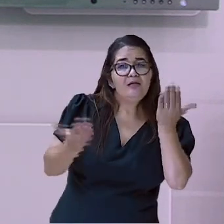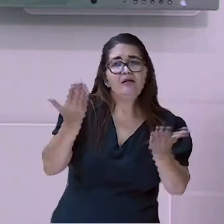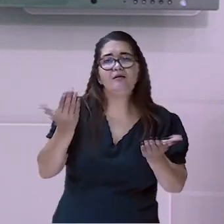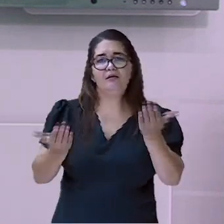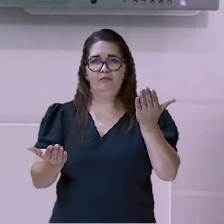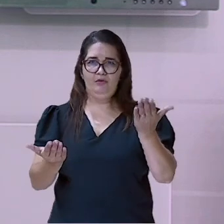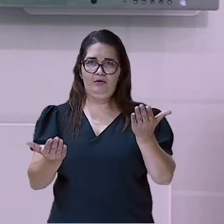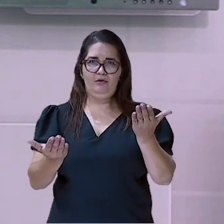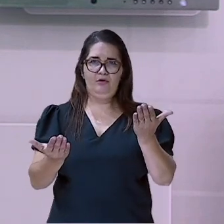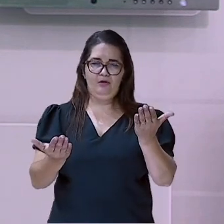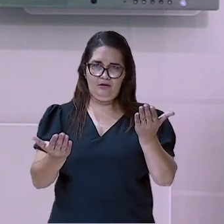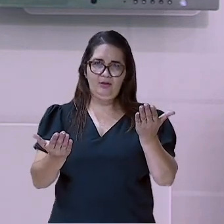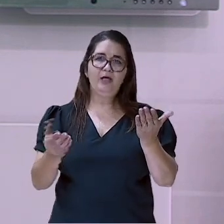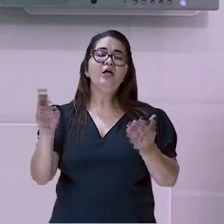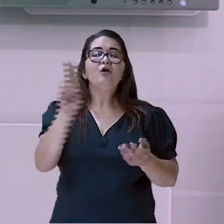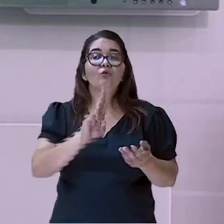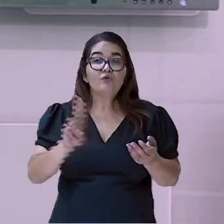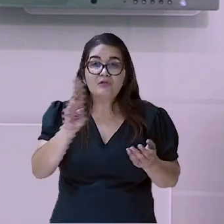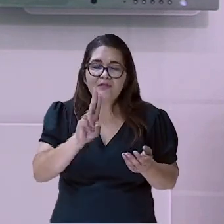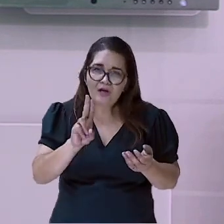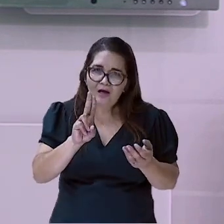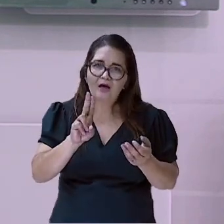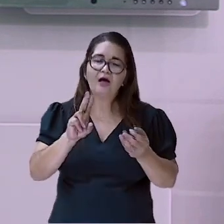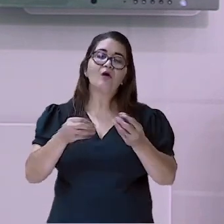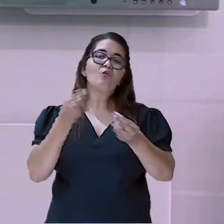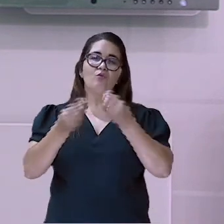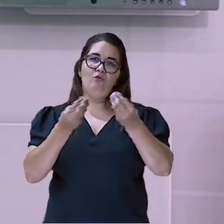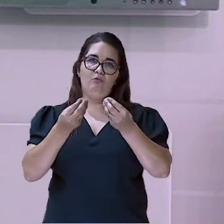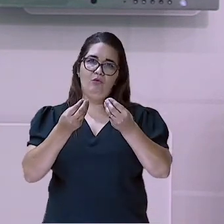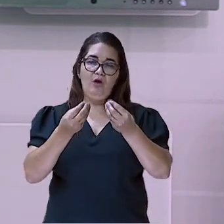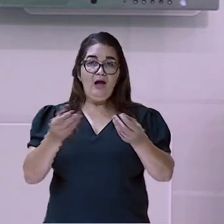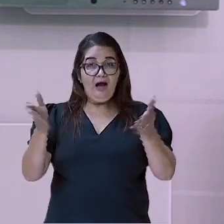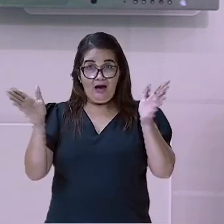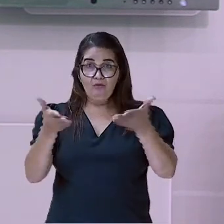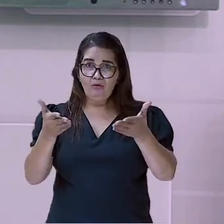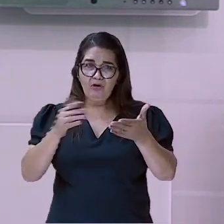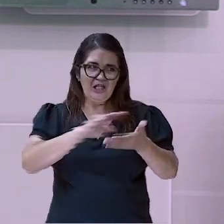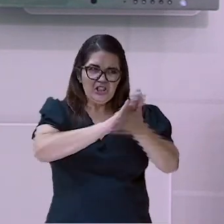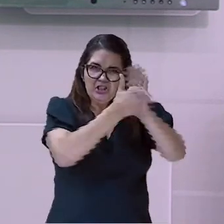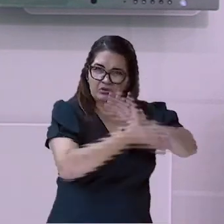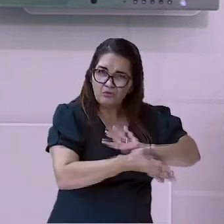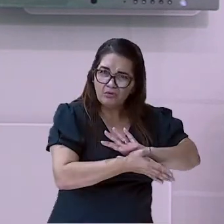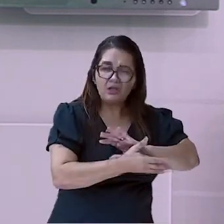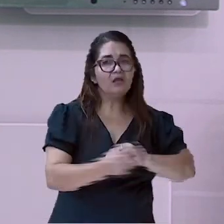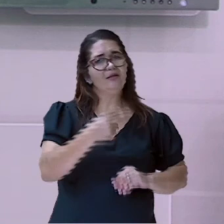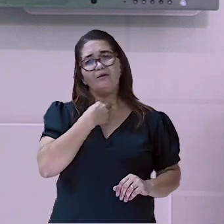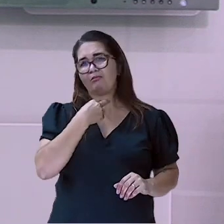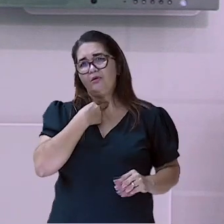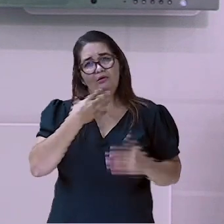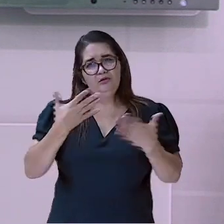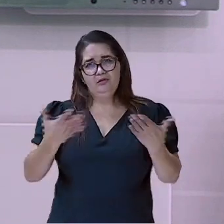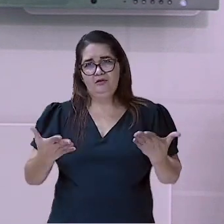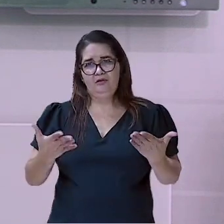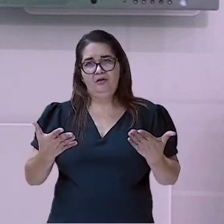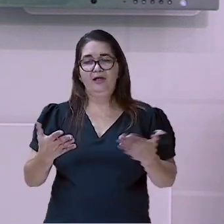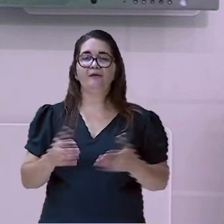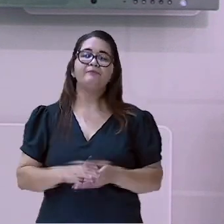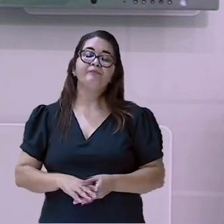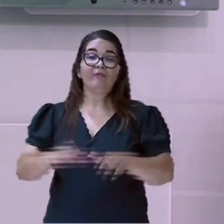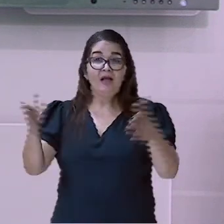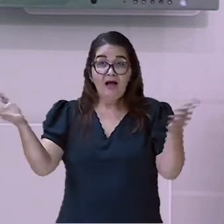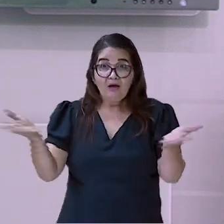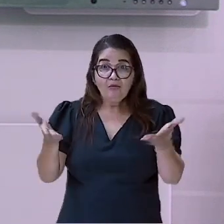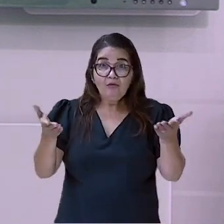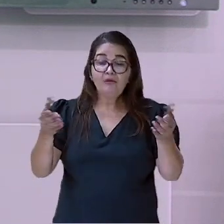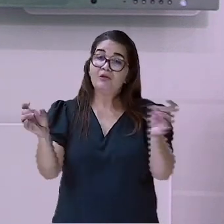devastar, né? Sem estragar aquela mata, sem danificar. Então, isso é muito importante. E aí, eu vou fechar essa aula